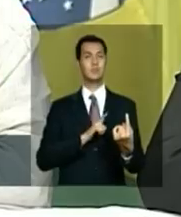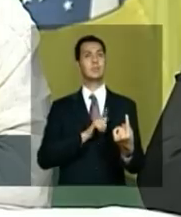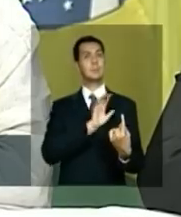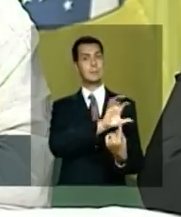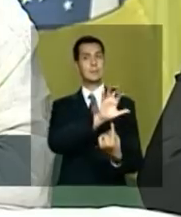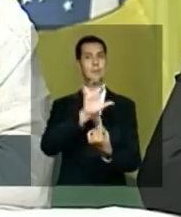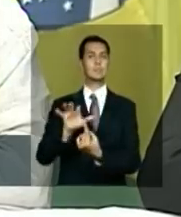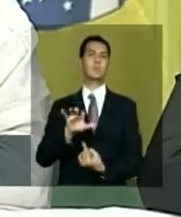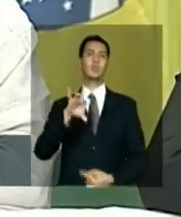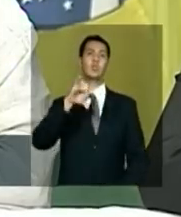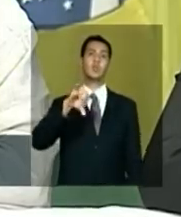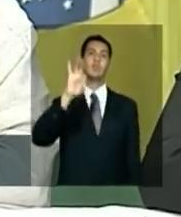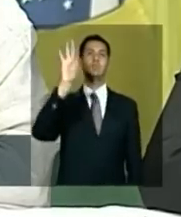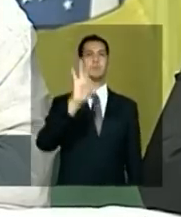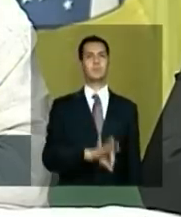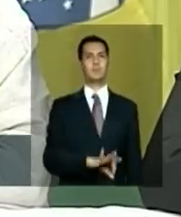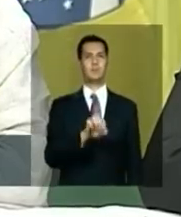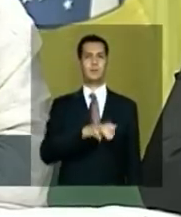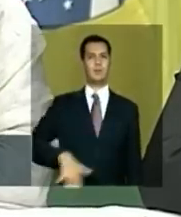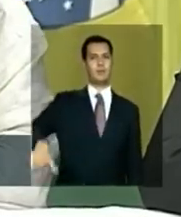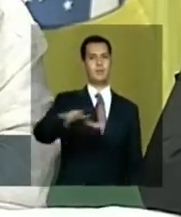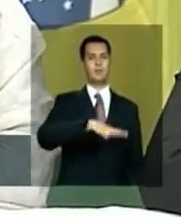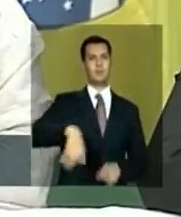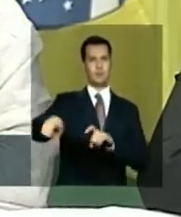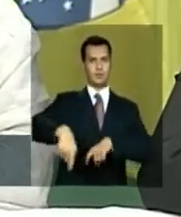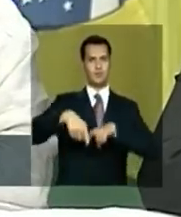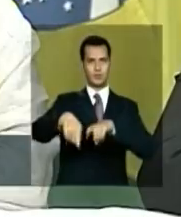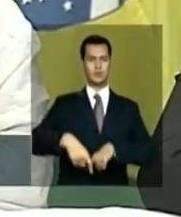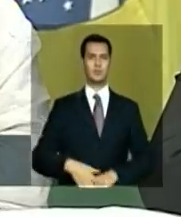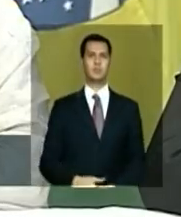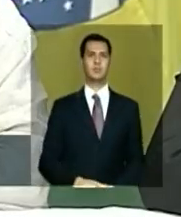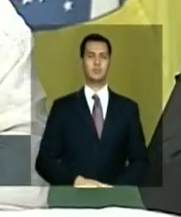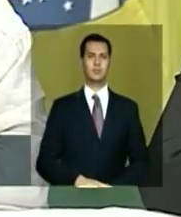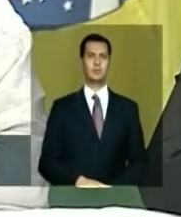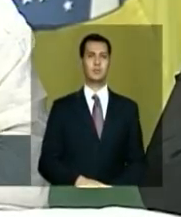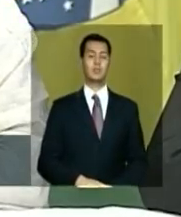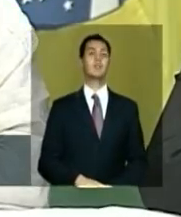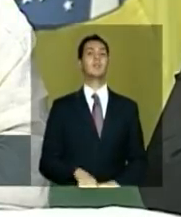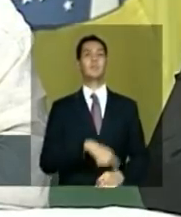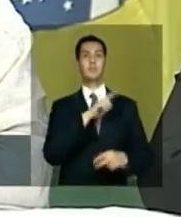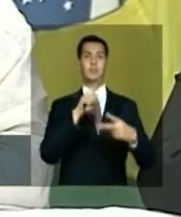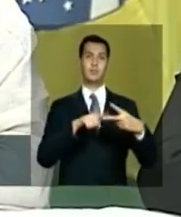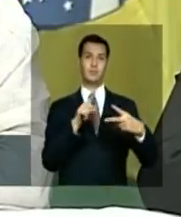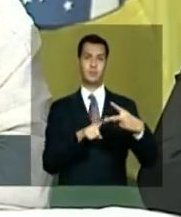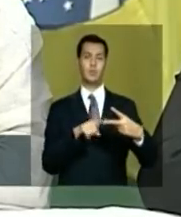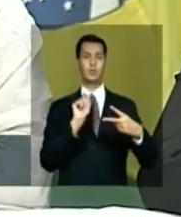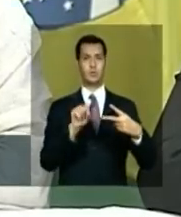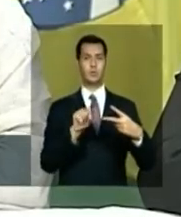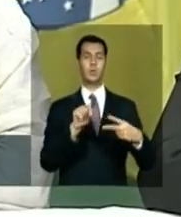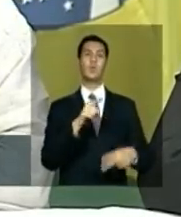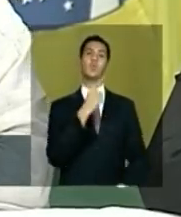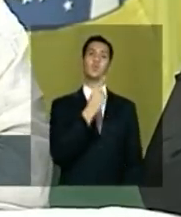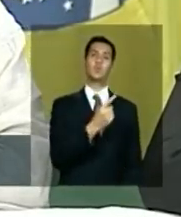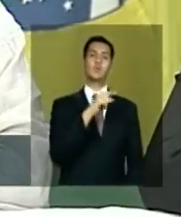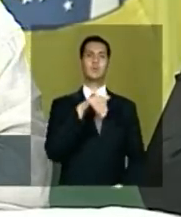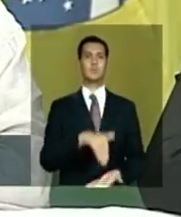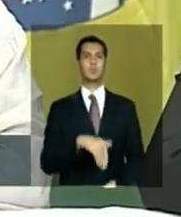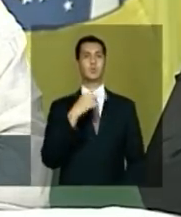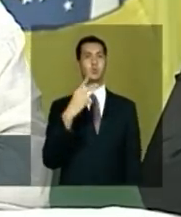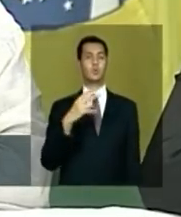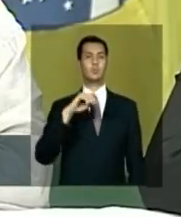área agrícola do país depois nós fomos pro segundo patamar de um a dois módulos fiscais nós